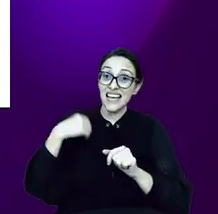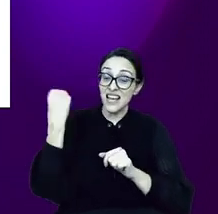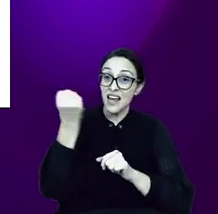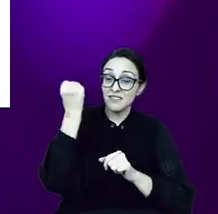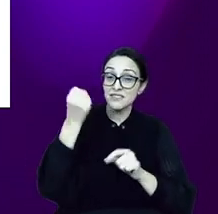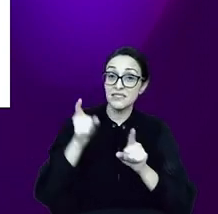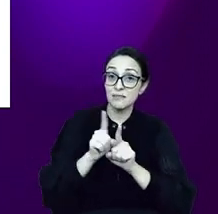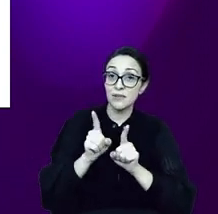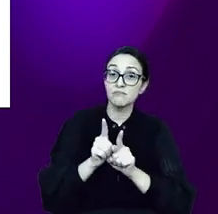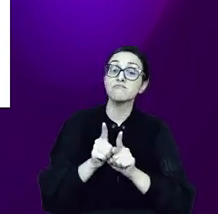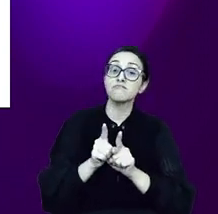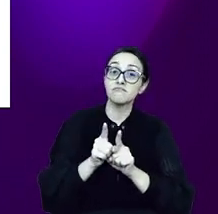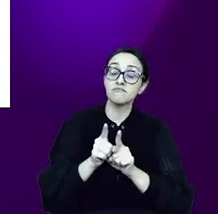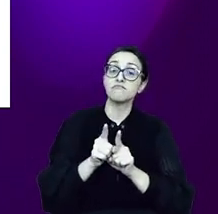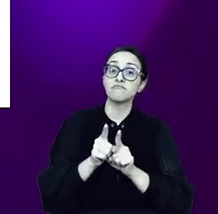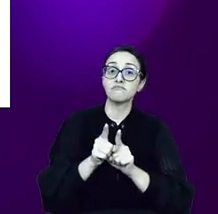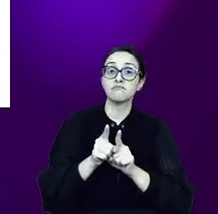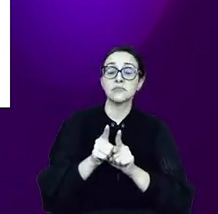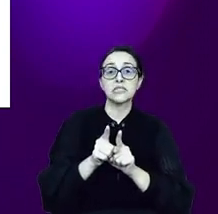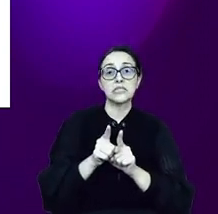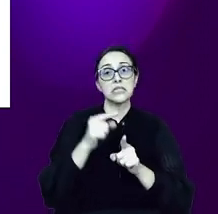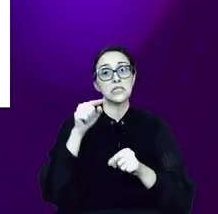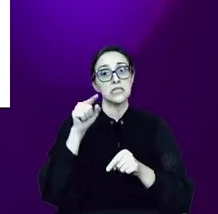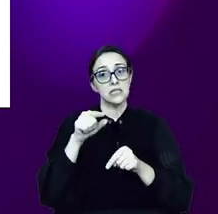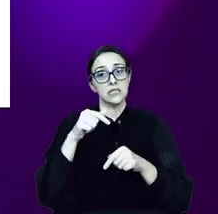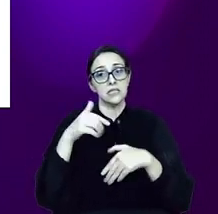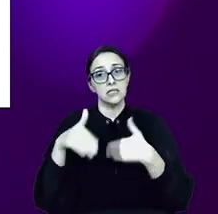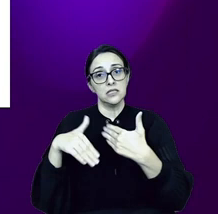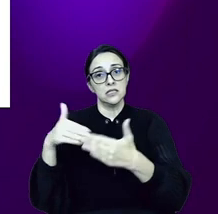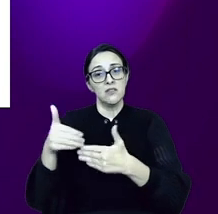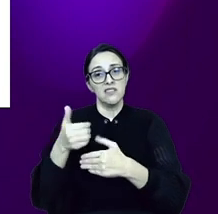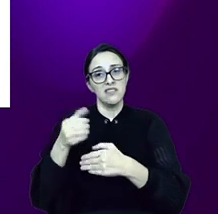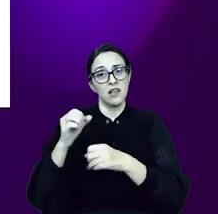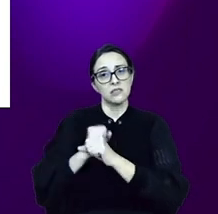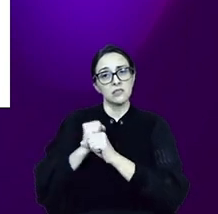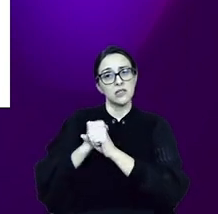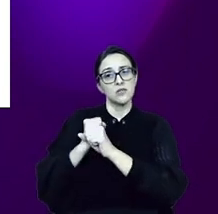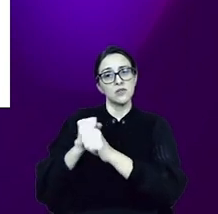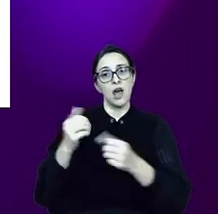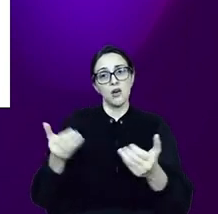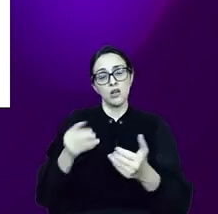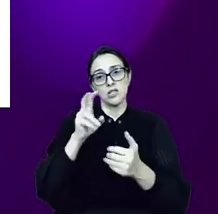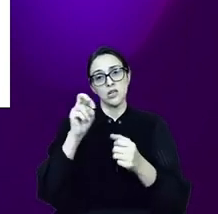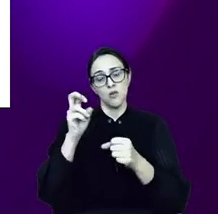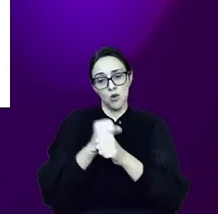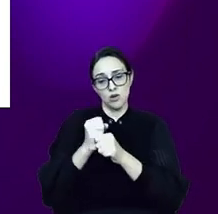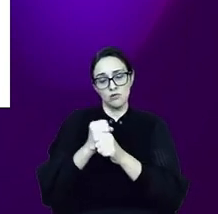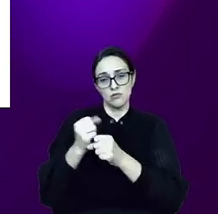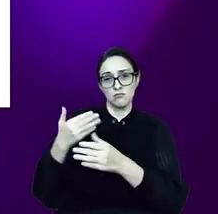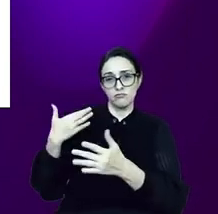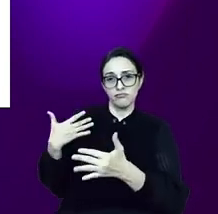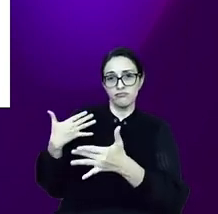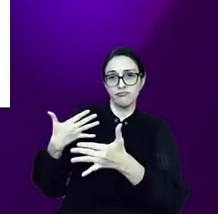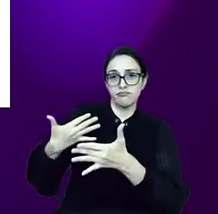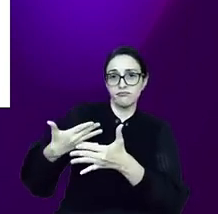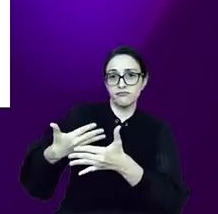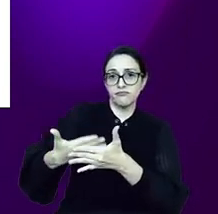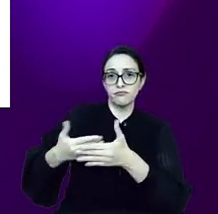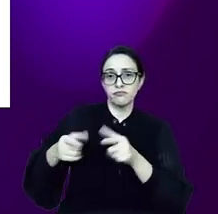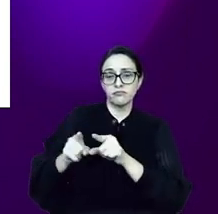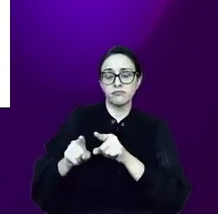isso começou já mais ou menos uns 10 anos, e nos últimos 5 anos, especialmente, ganhou bastante